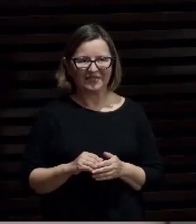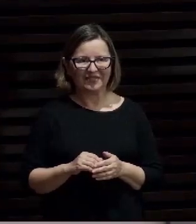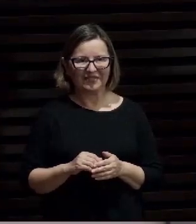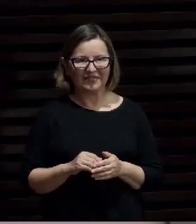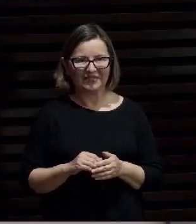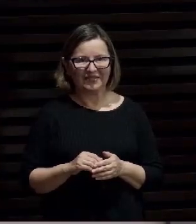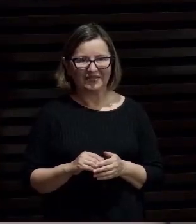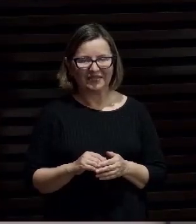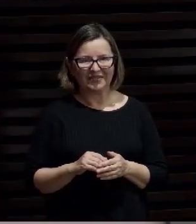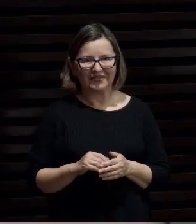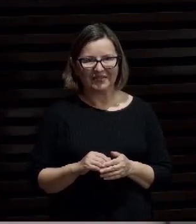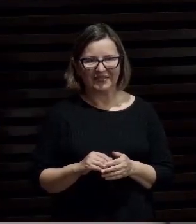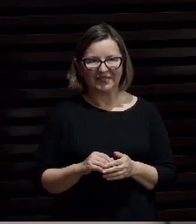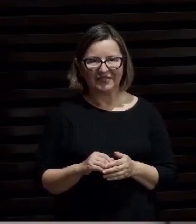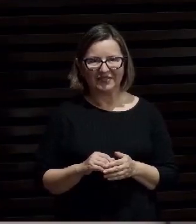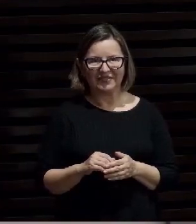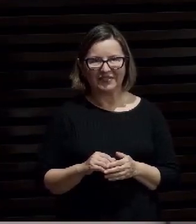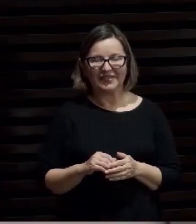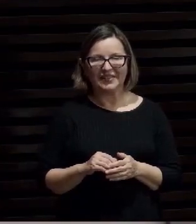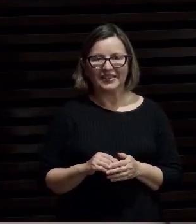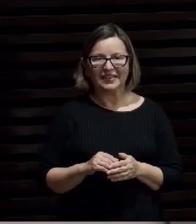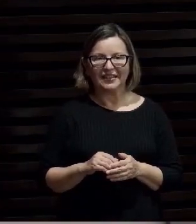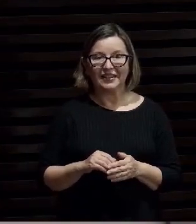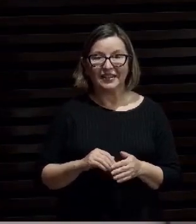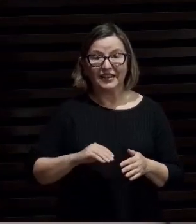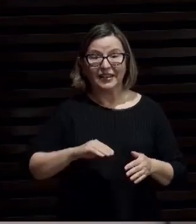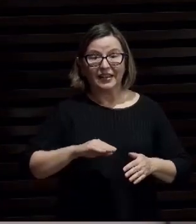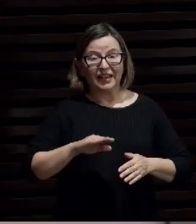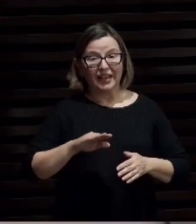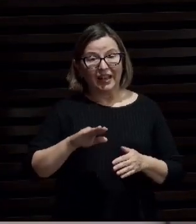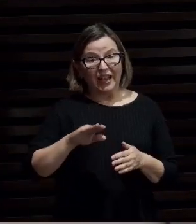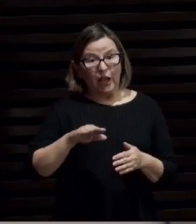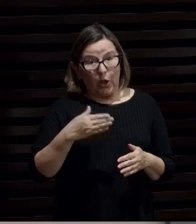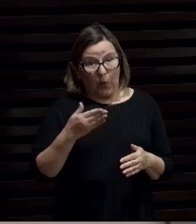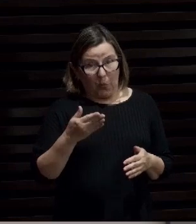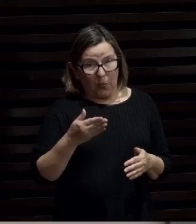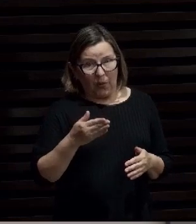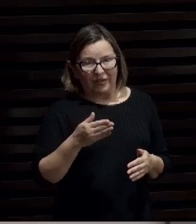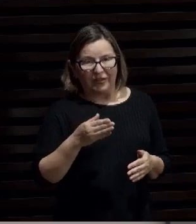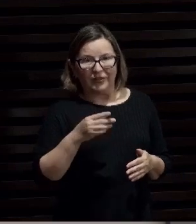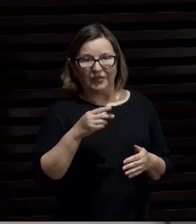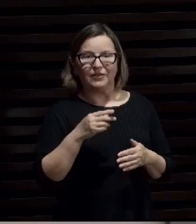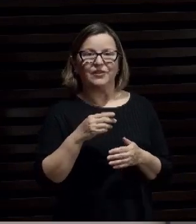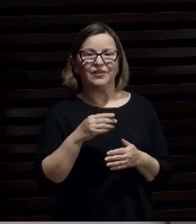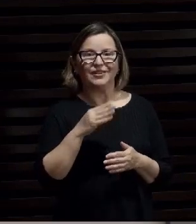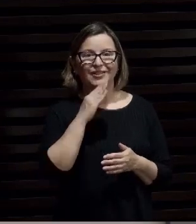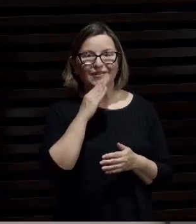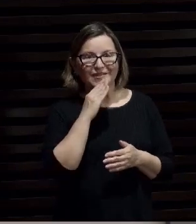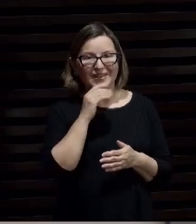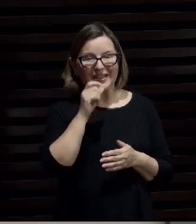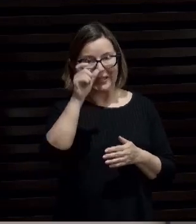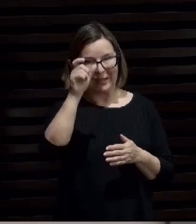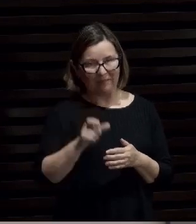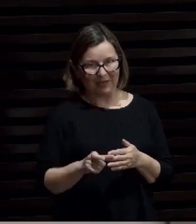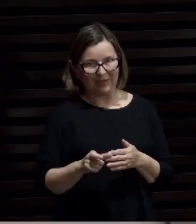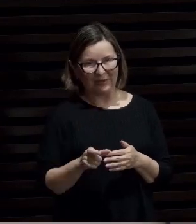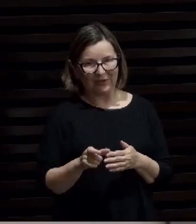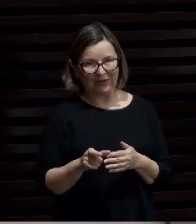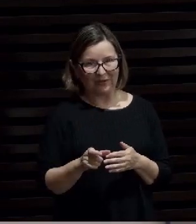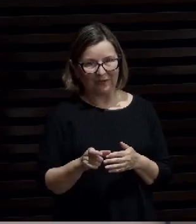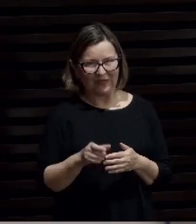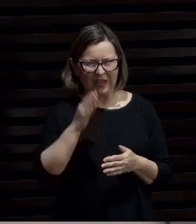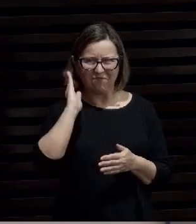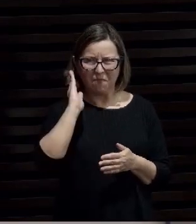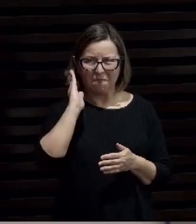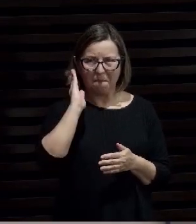e confirmada a sua divindade, ele vai direto ao assunto. Ele não tem tempo a perder. Ele vai